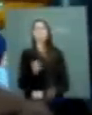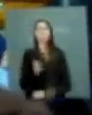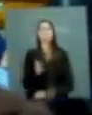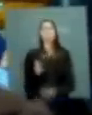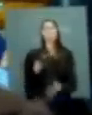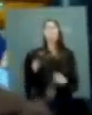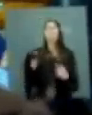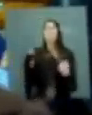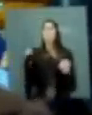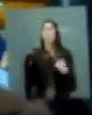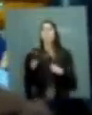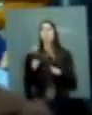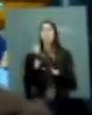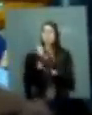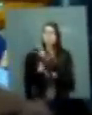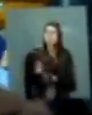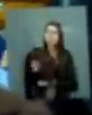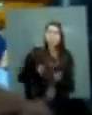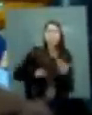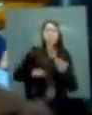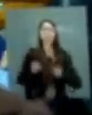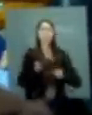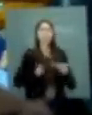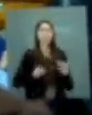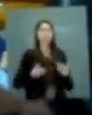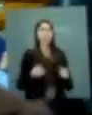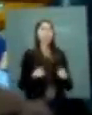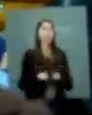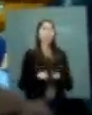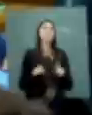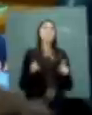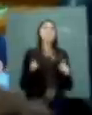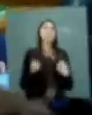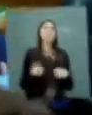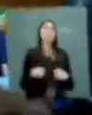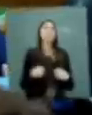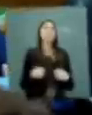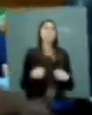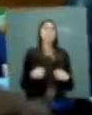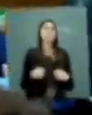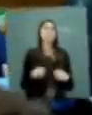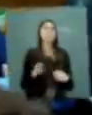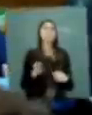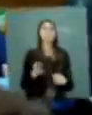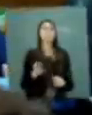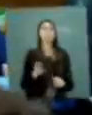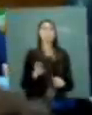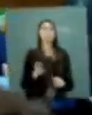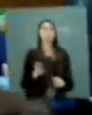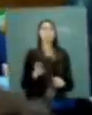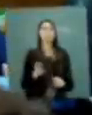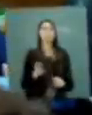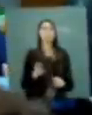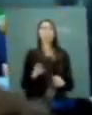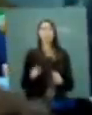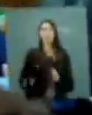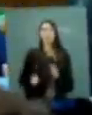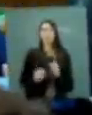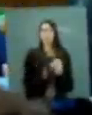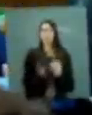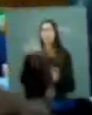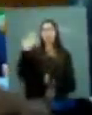colaborar com vocês eu tenho que apenas para colaborar com um relato